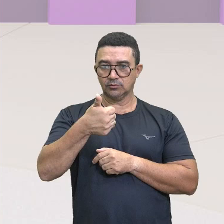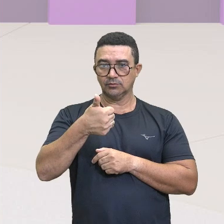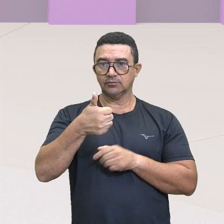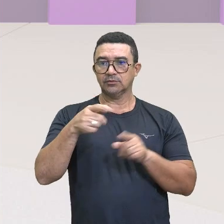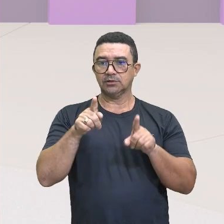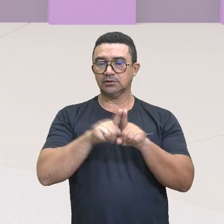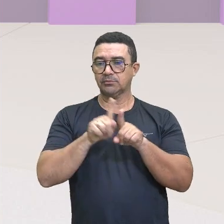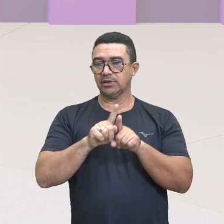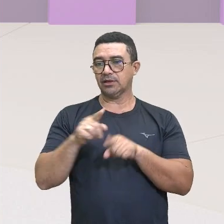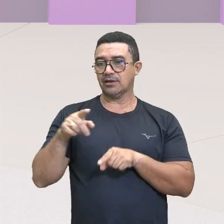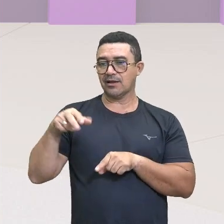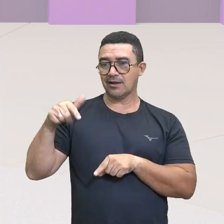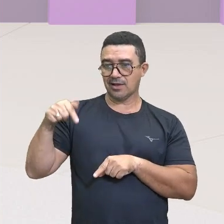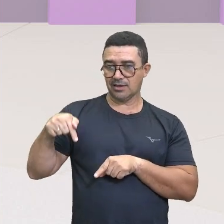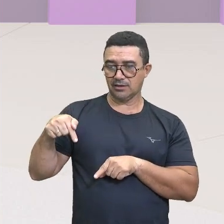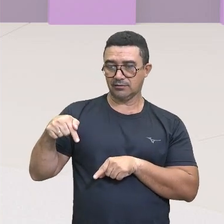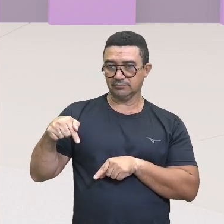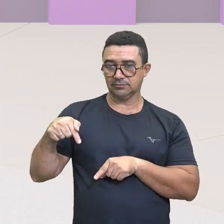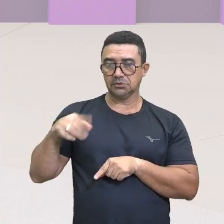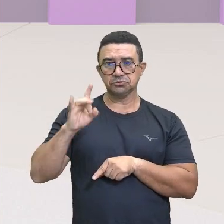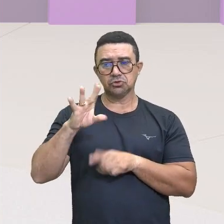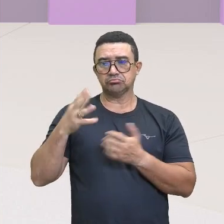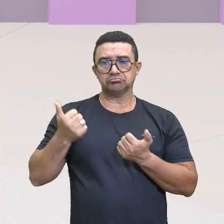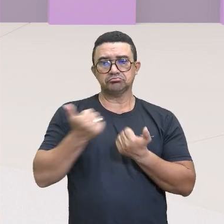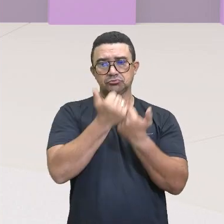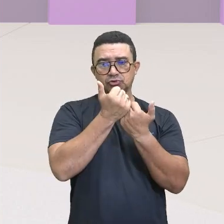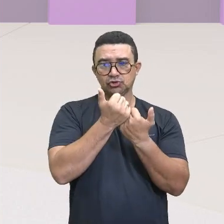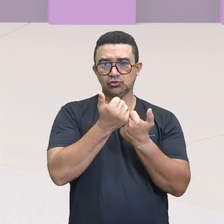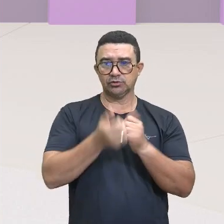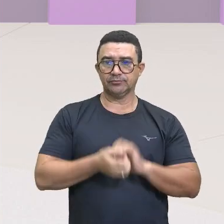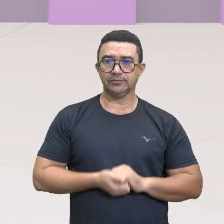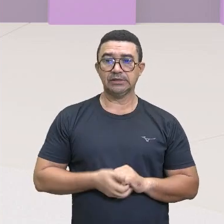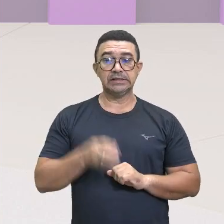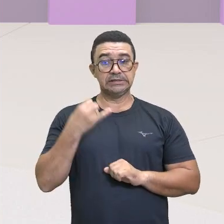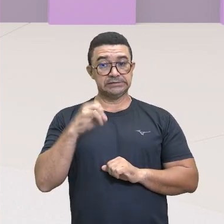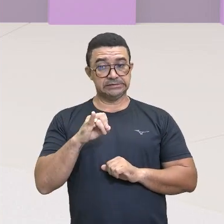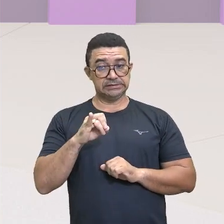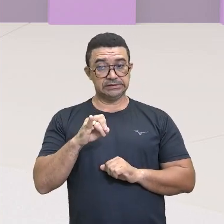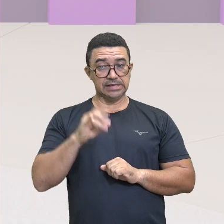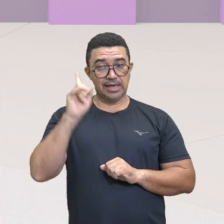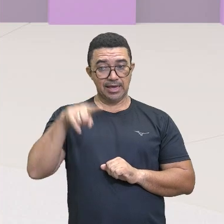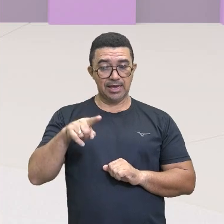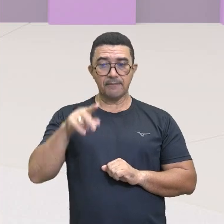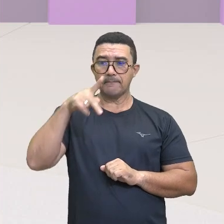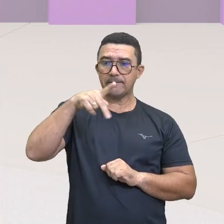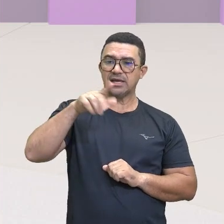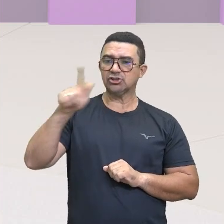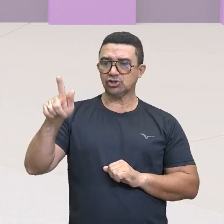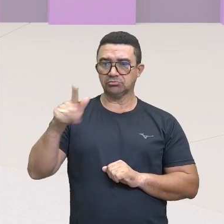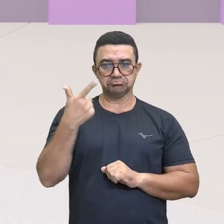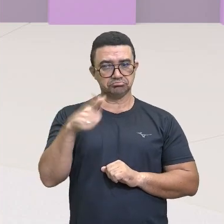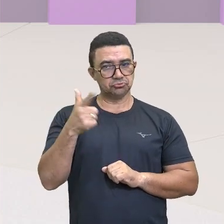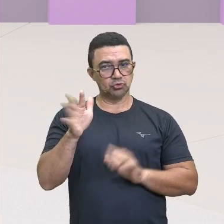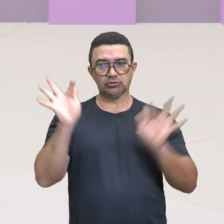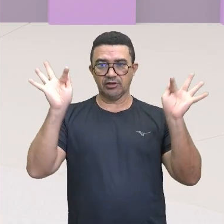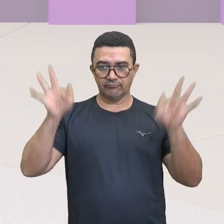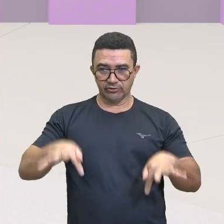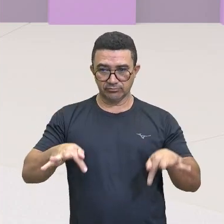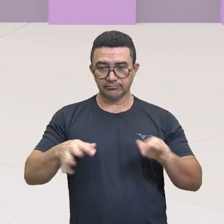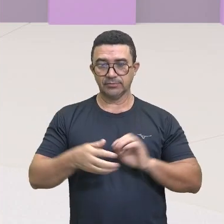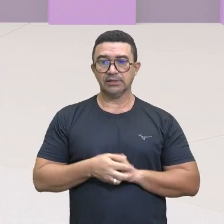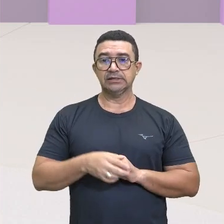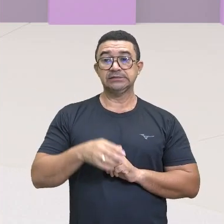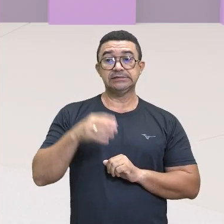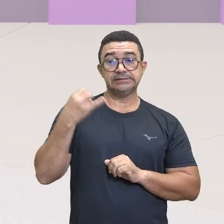expressão, tá ok? Isso vale quando é uma PG infinita, quando a razão está entre